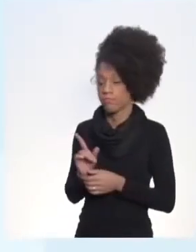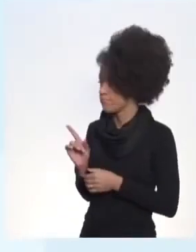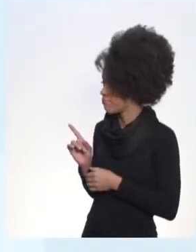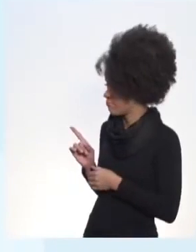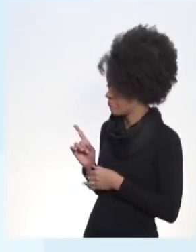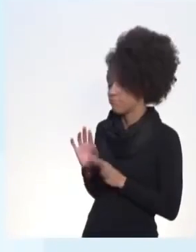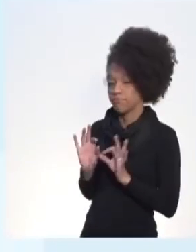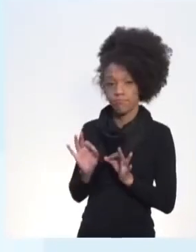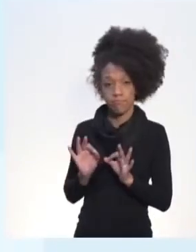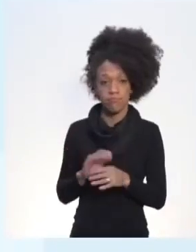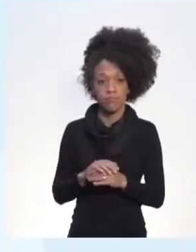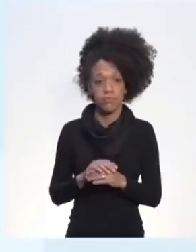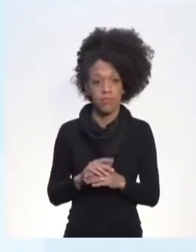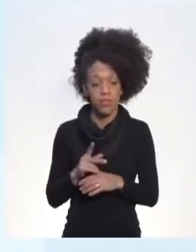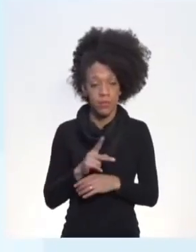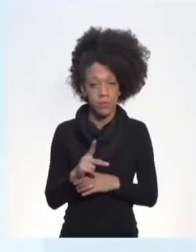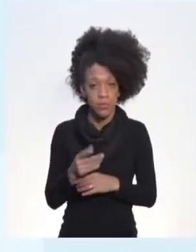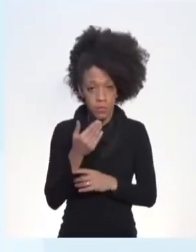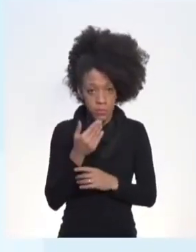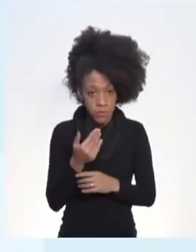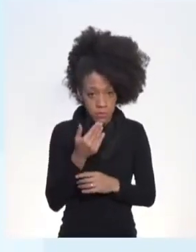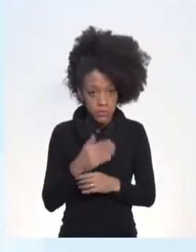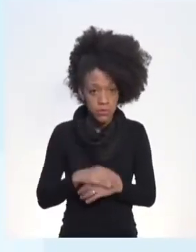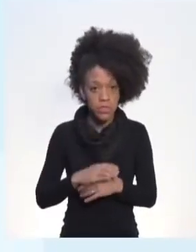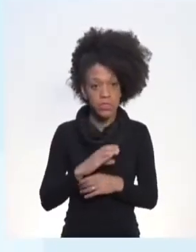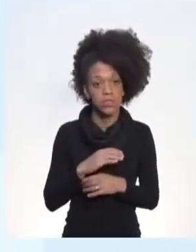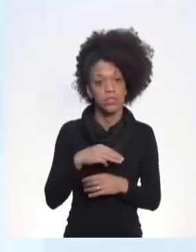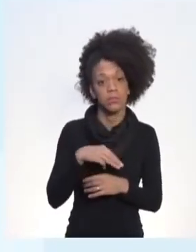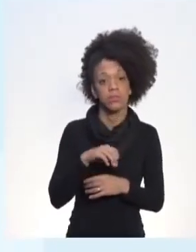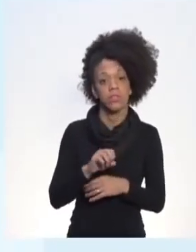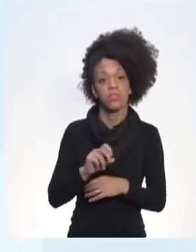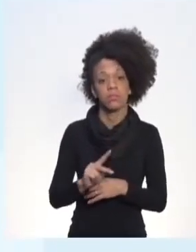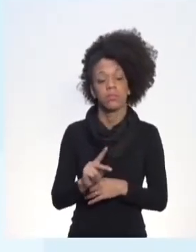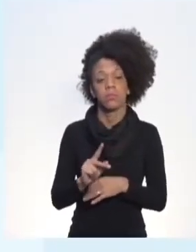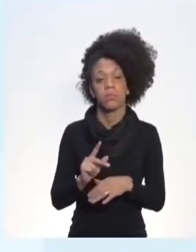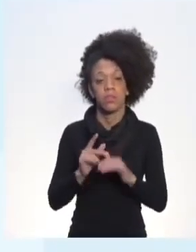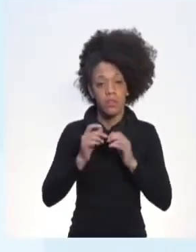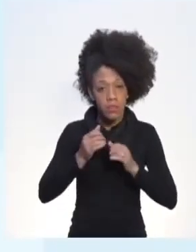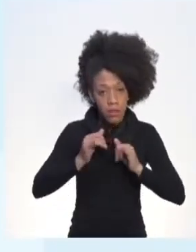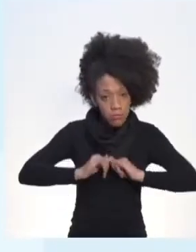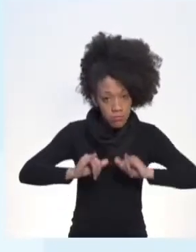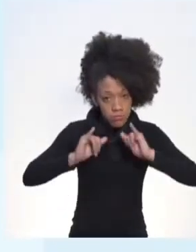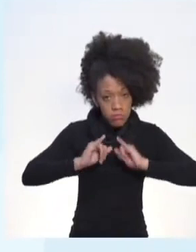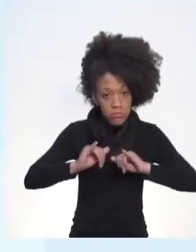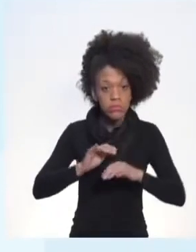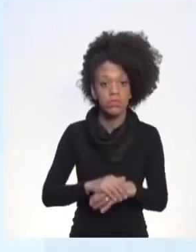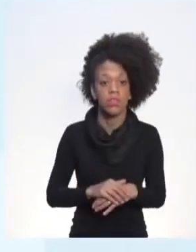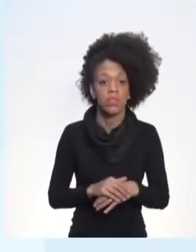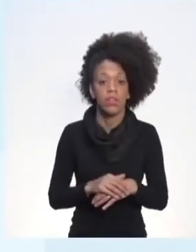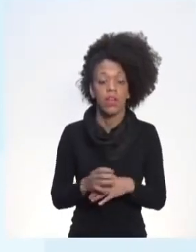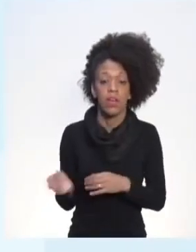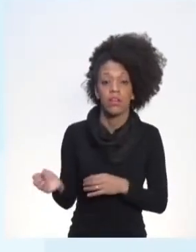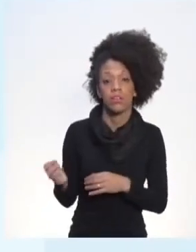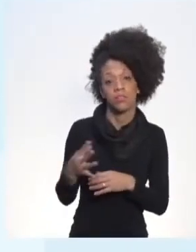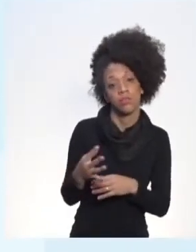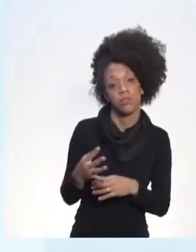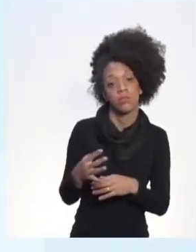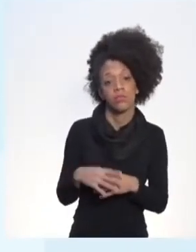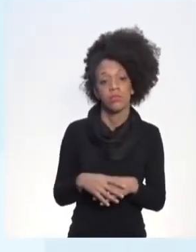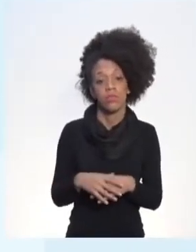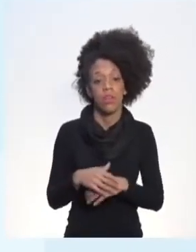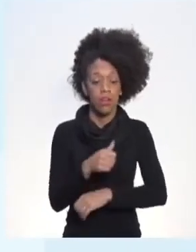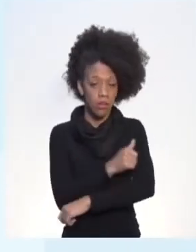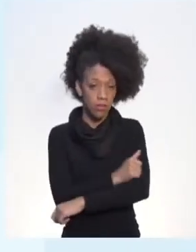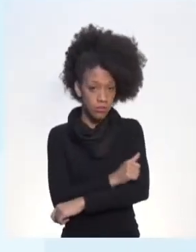Isso. Ó, a Pro que pediu. CMSP News, atualidades, alunos e professores. Nós escolhemos a imagem